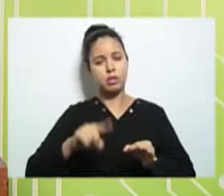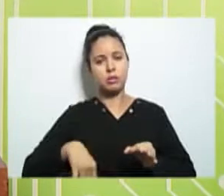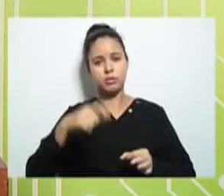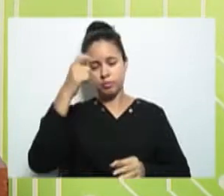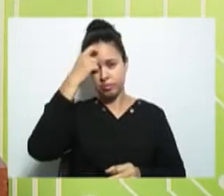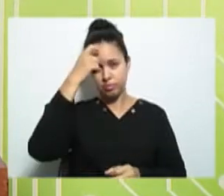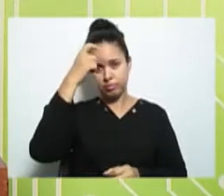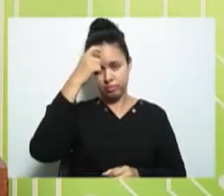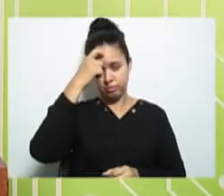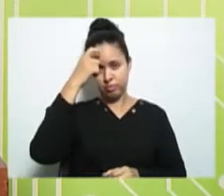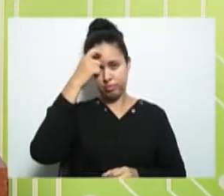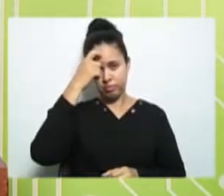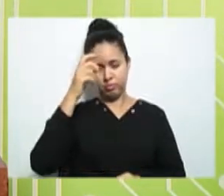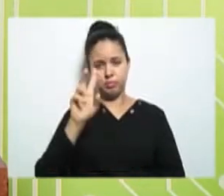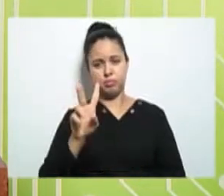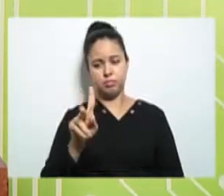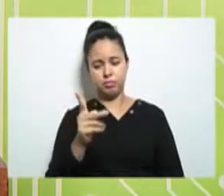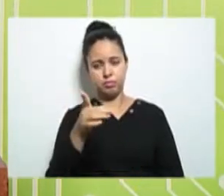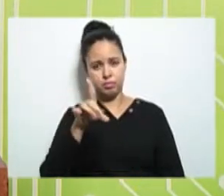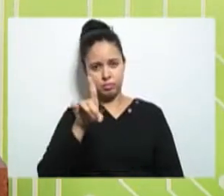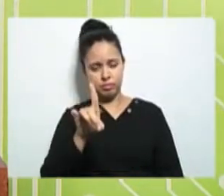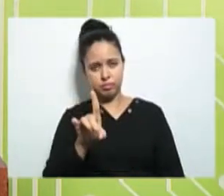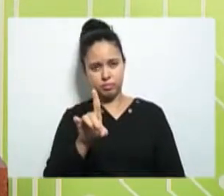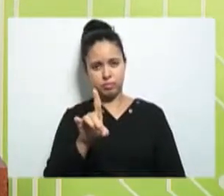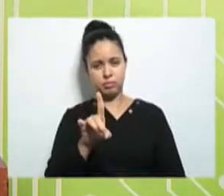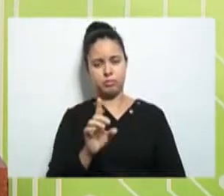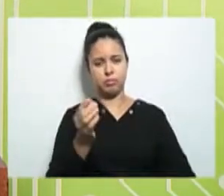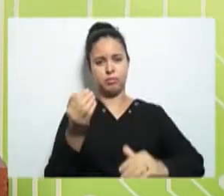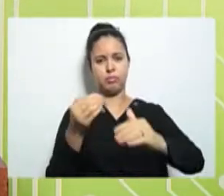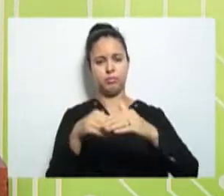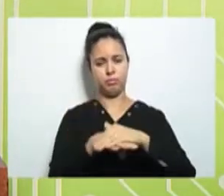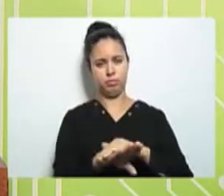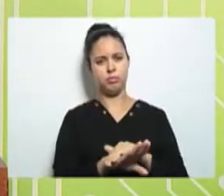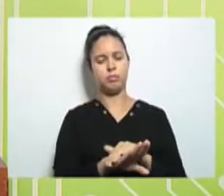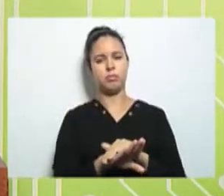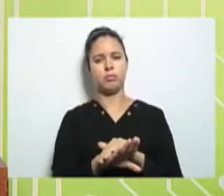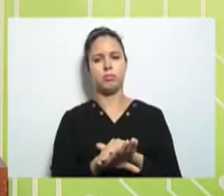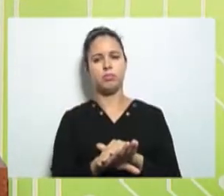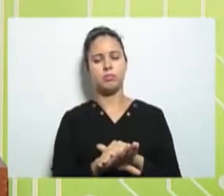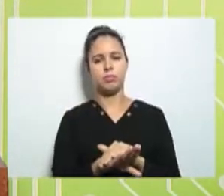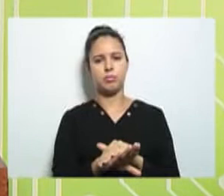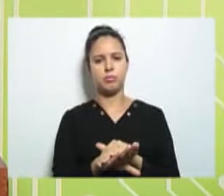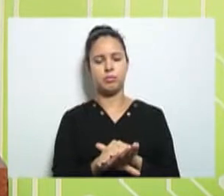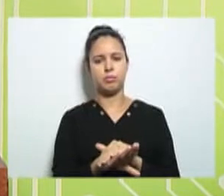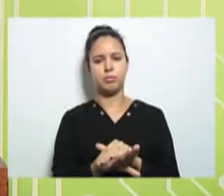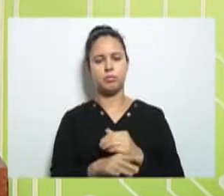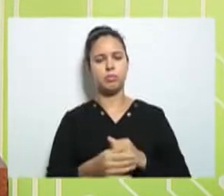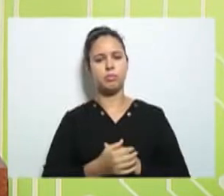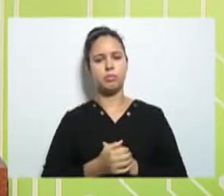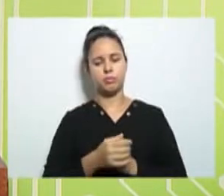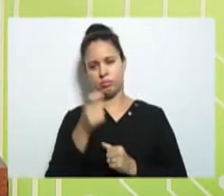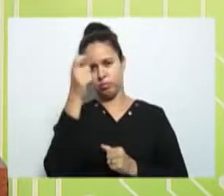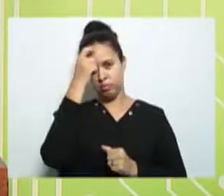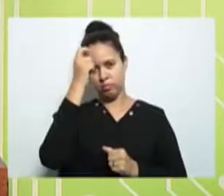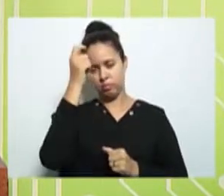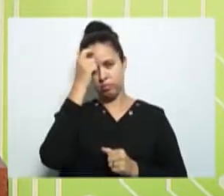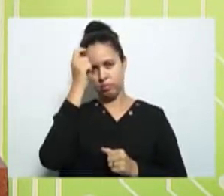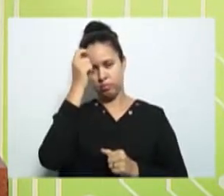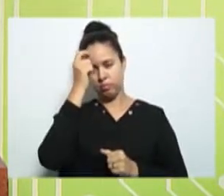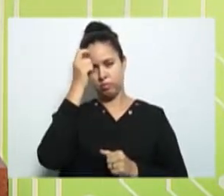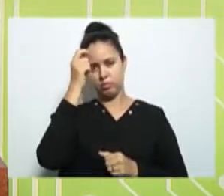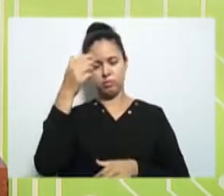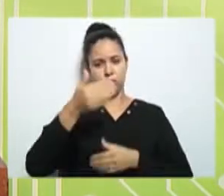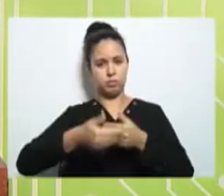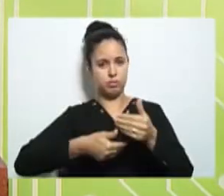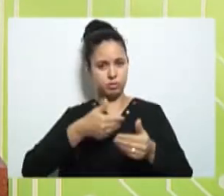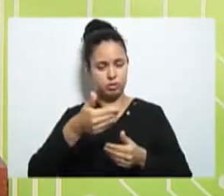é o HD, onde a gente vai armazenar de forma definitiva as informações, tá bom? Memória de processamento,